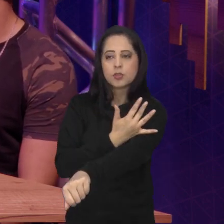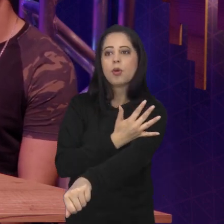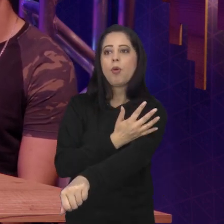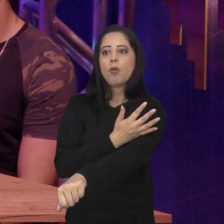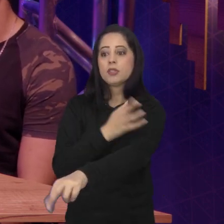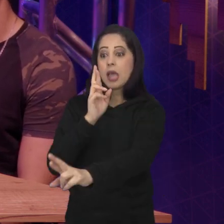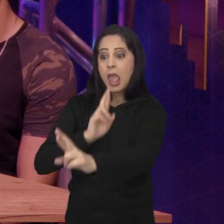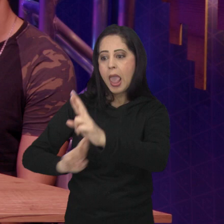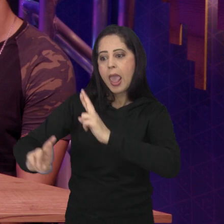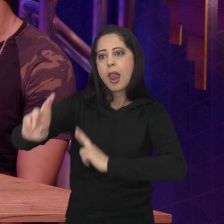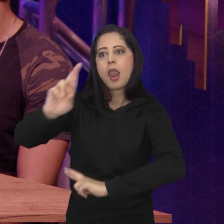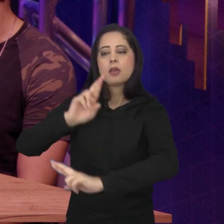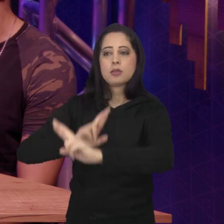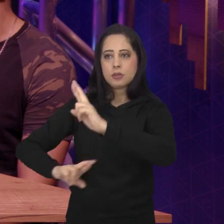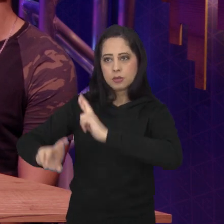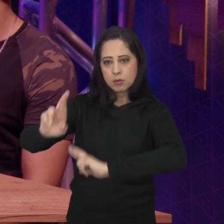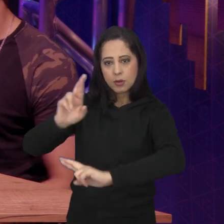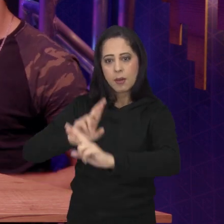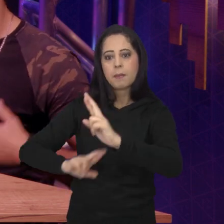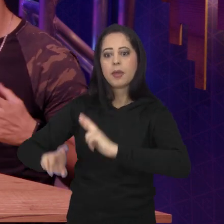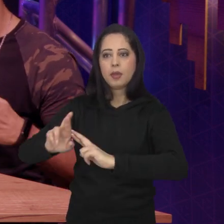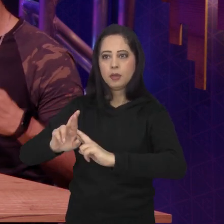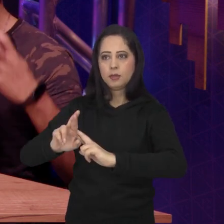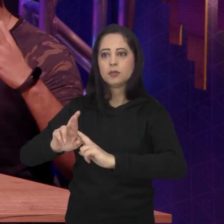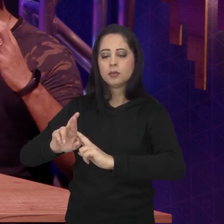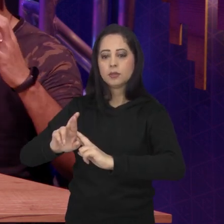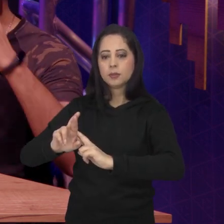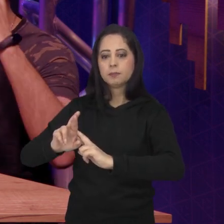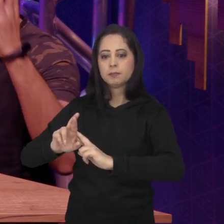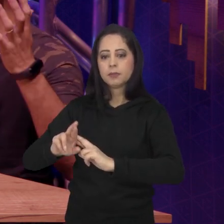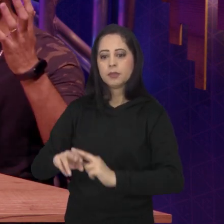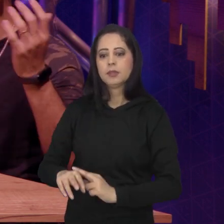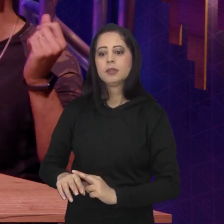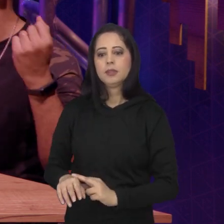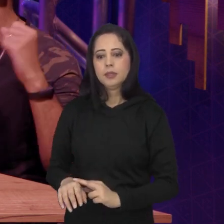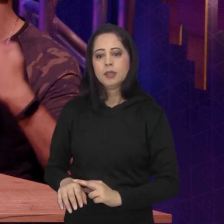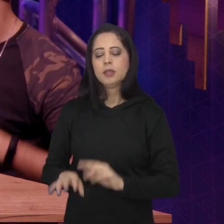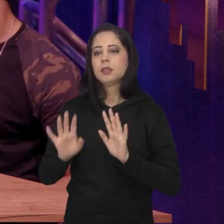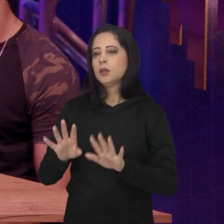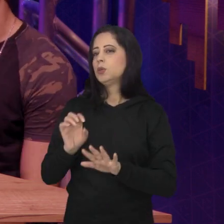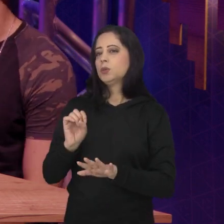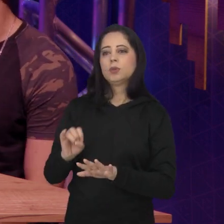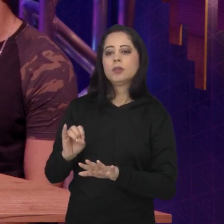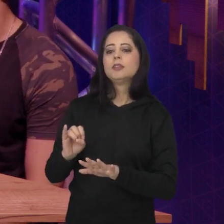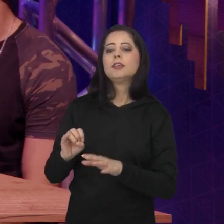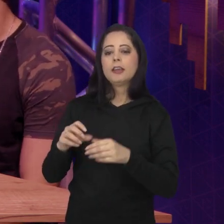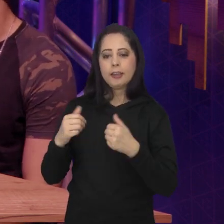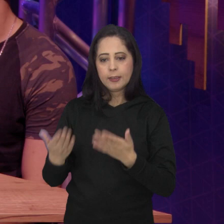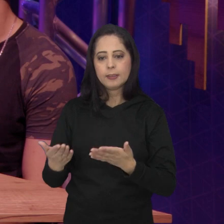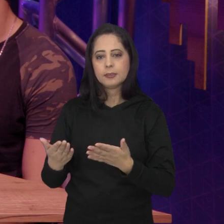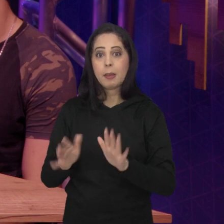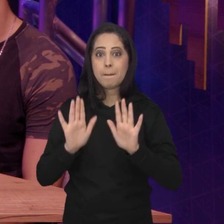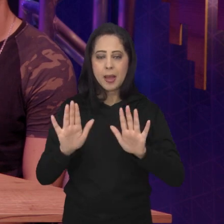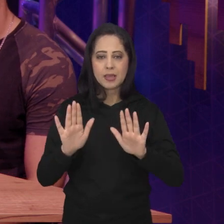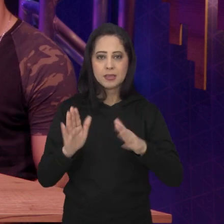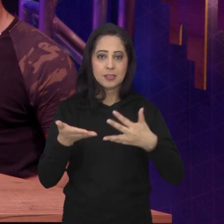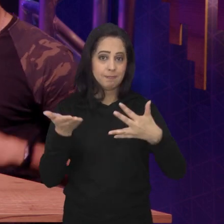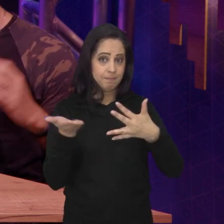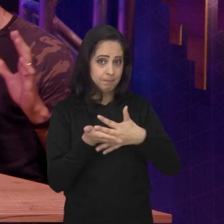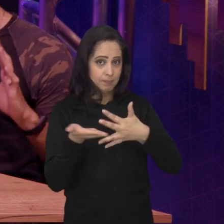emoções, dos relacionamentos, né? Mas o relacionamento parte da nossa cabeça, né? Uhum. A maneira com que a gente lida com as